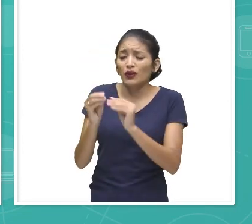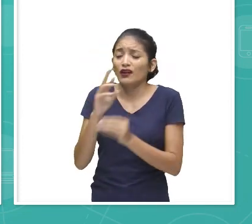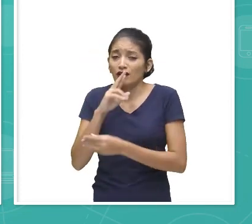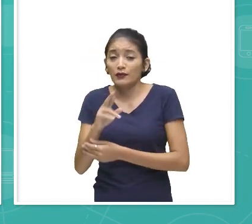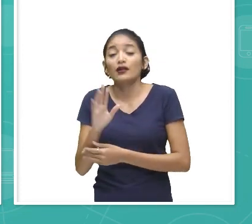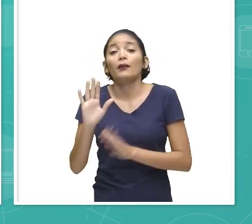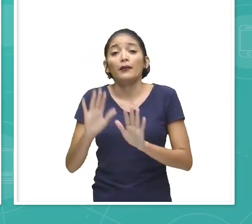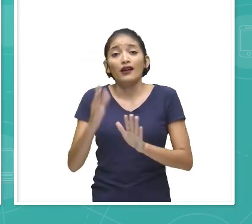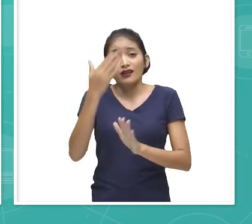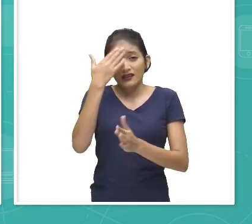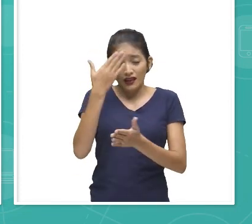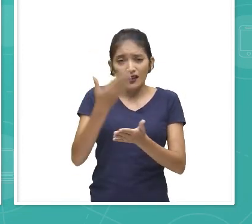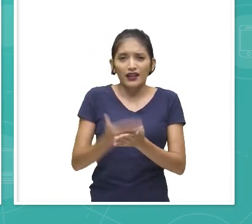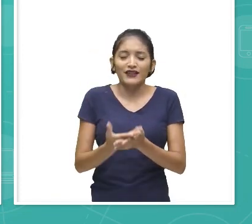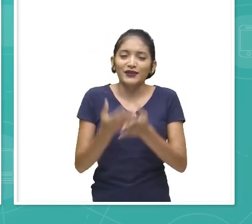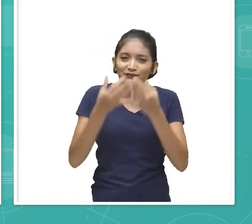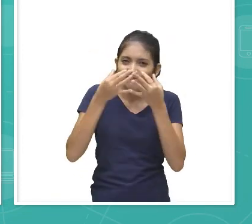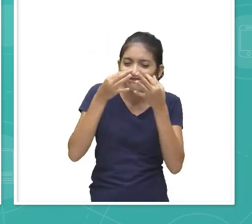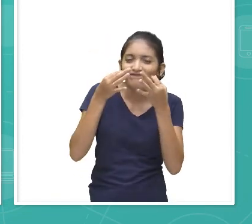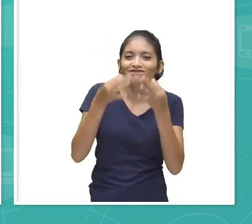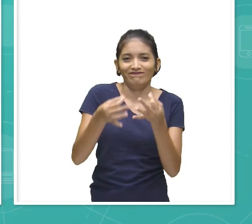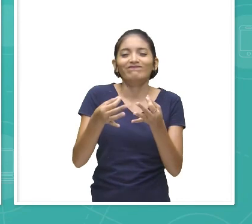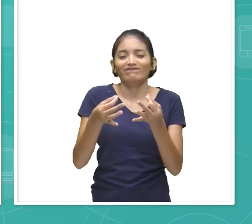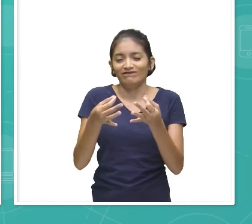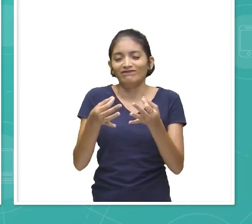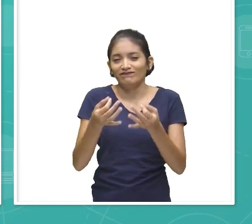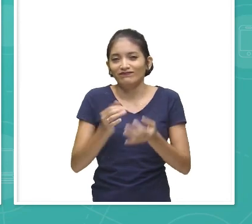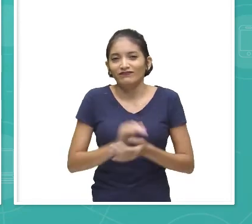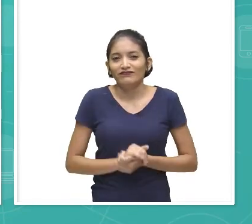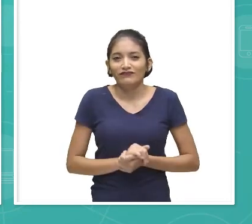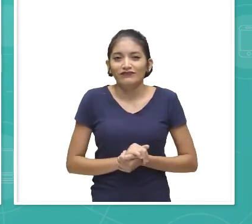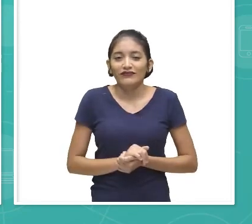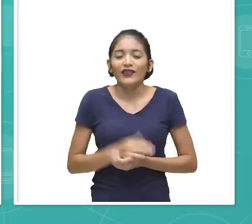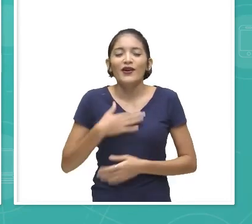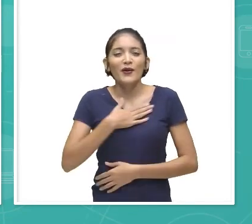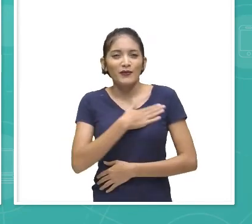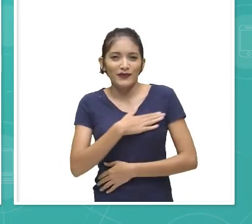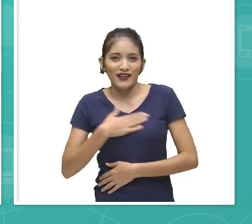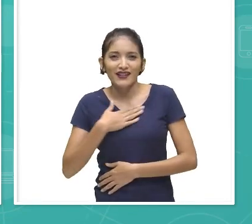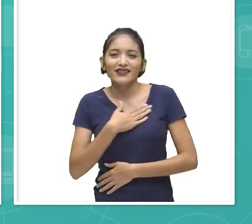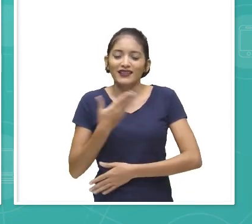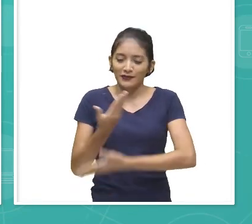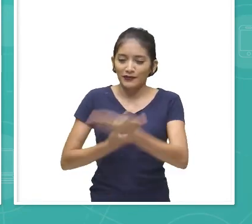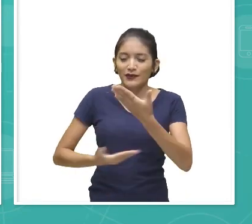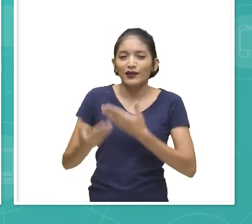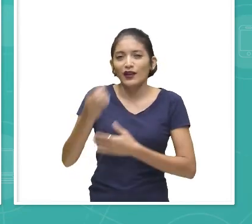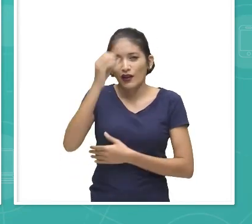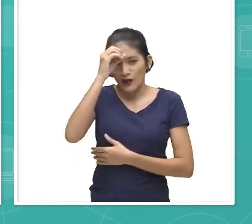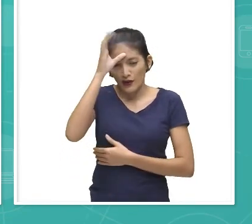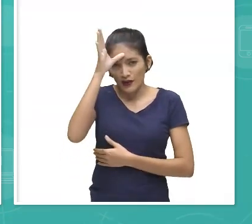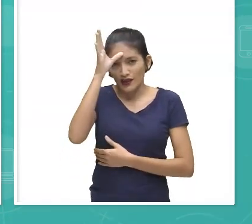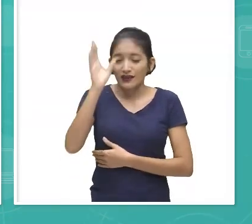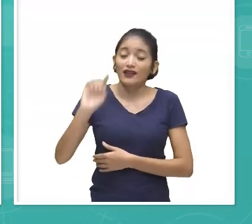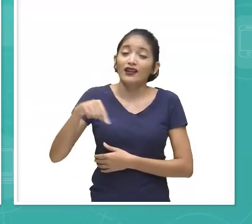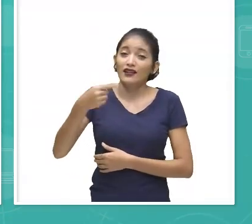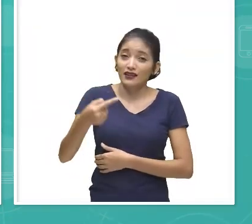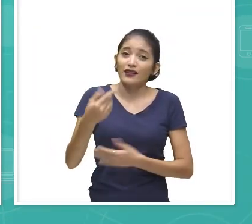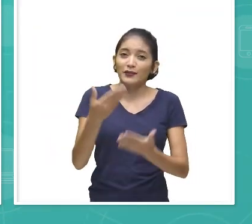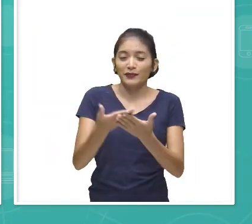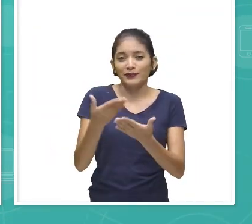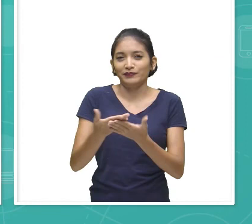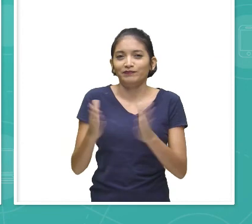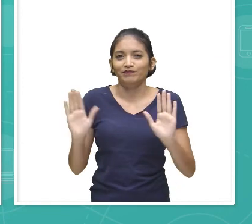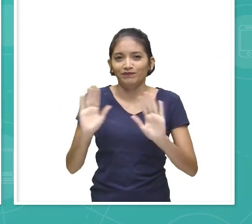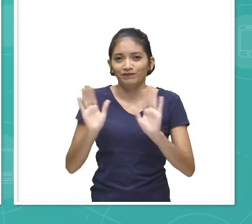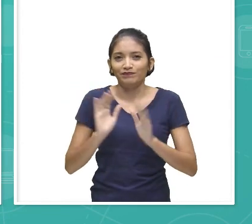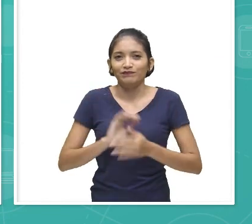eu tenho certeza que estavam ligadinhos ali, né? Muito bem, foi um prazer enorme compartilhar conhecimento com vocês e até a nossa próxima